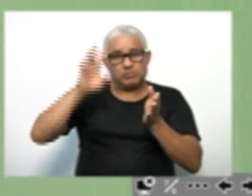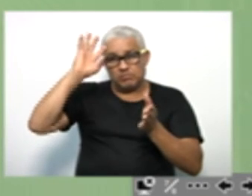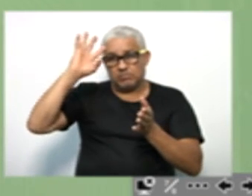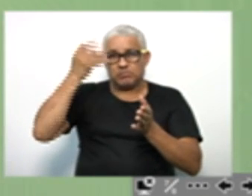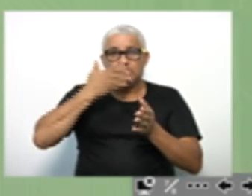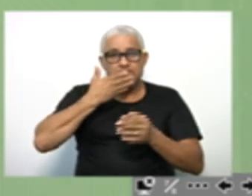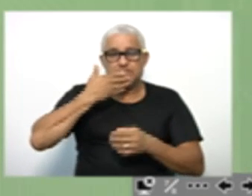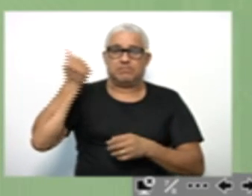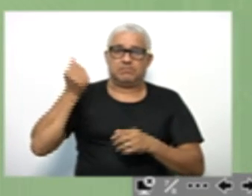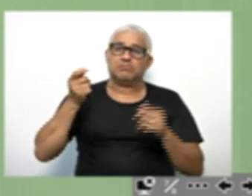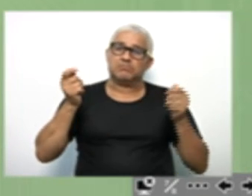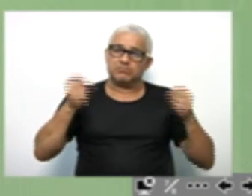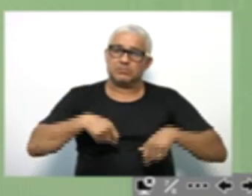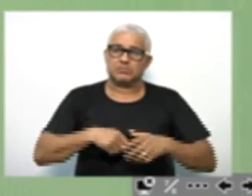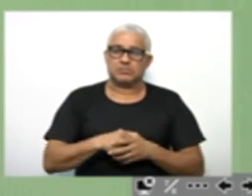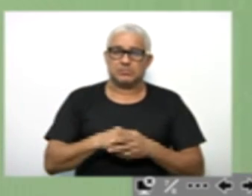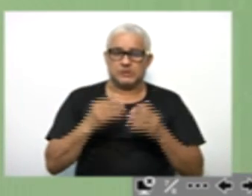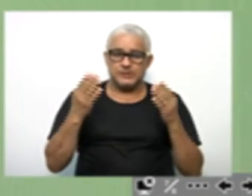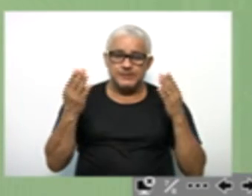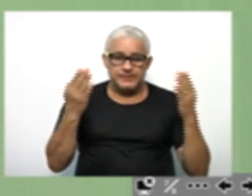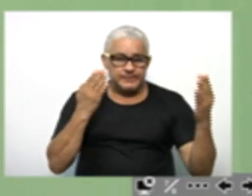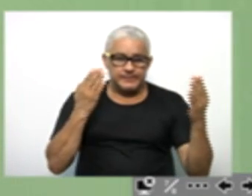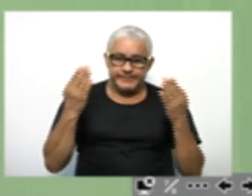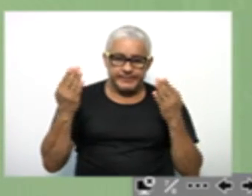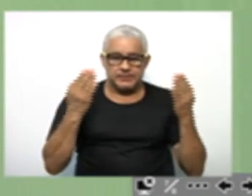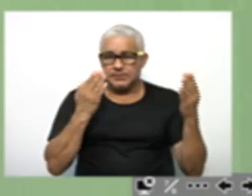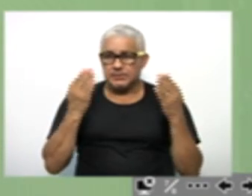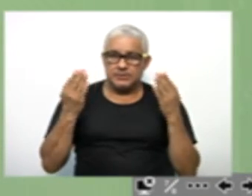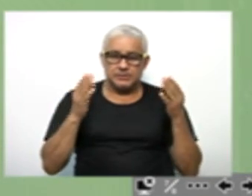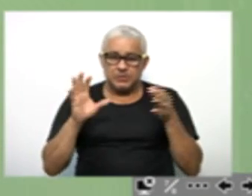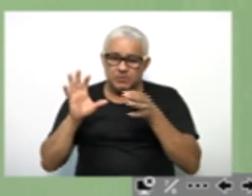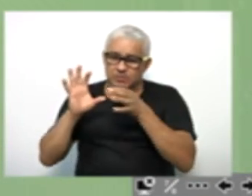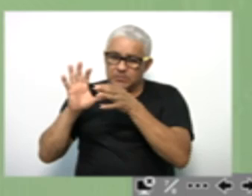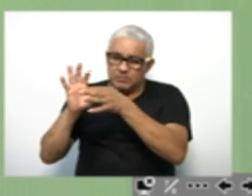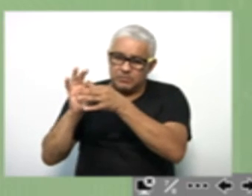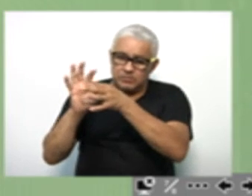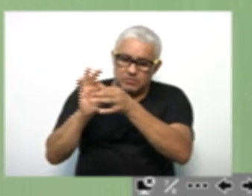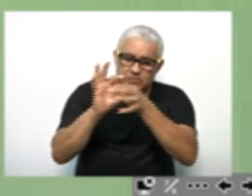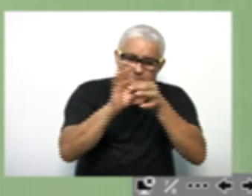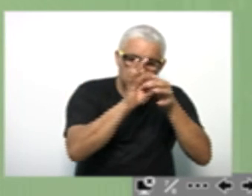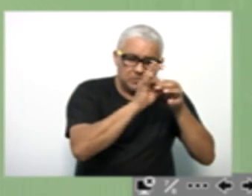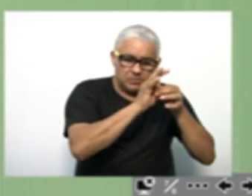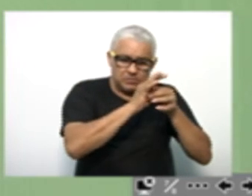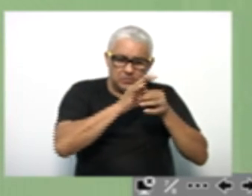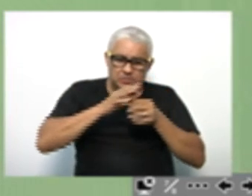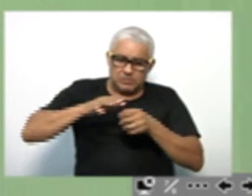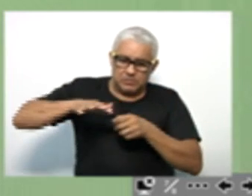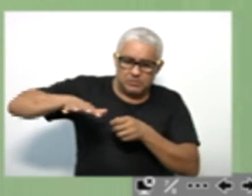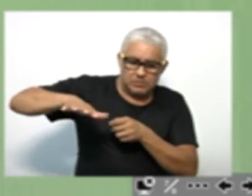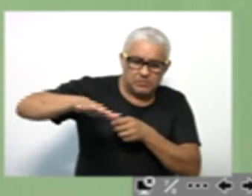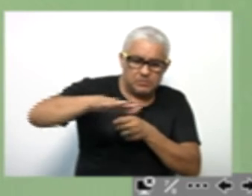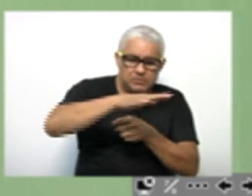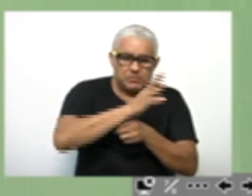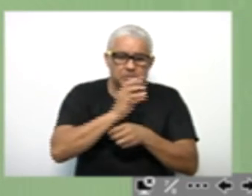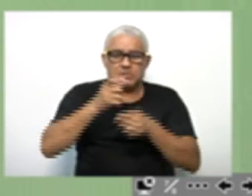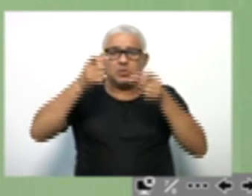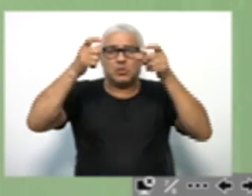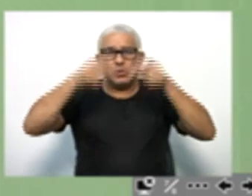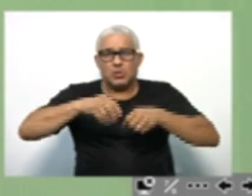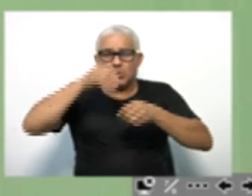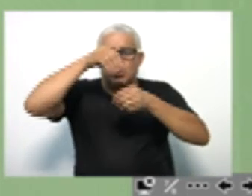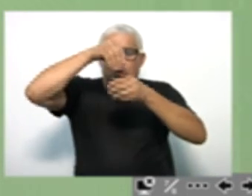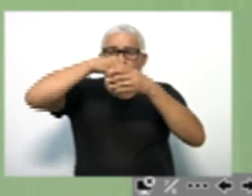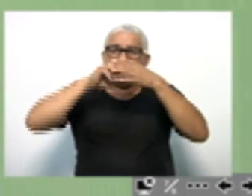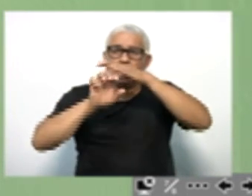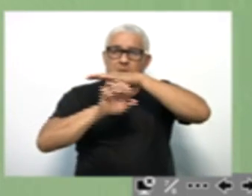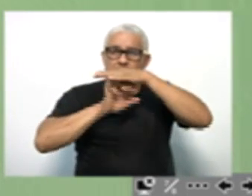que ele possa analisar o contexto, analisar onde está inserida a sua empresa para